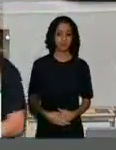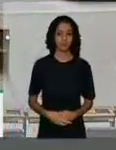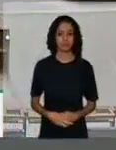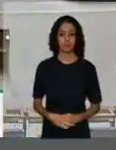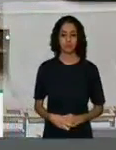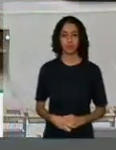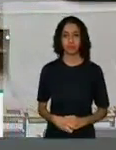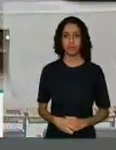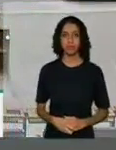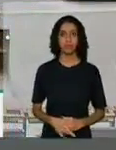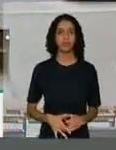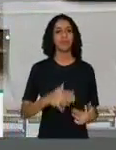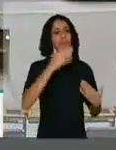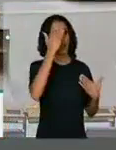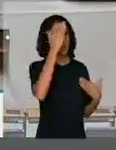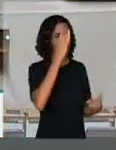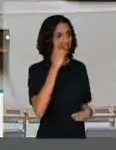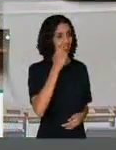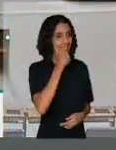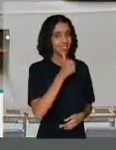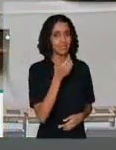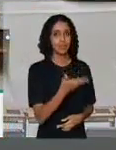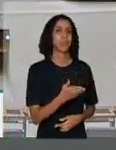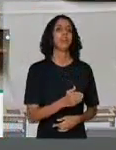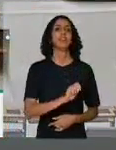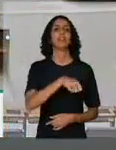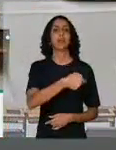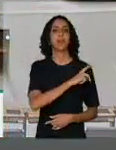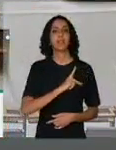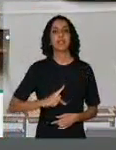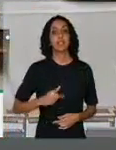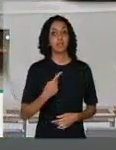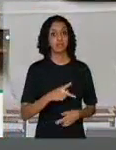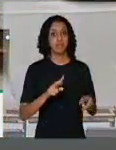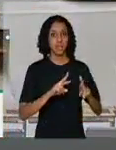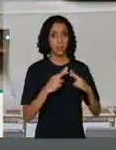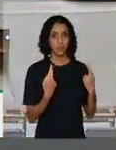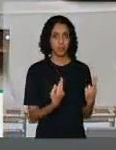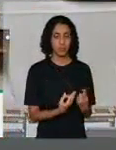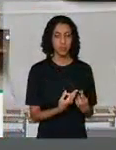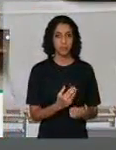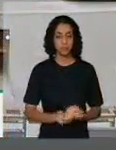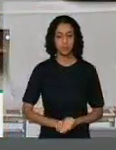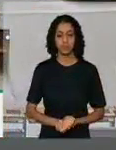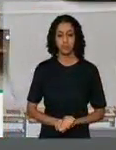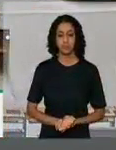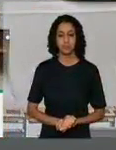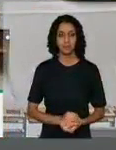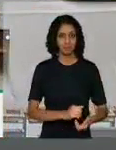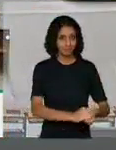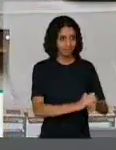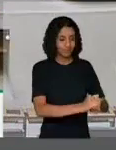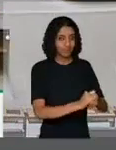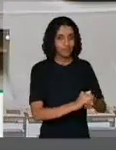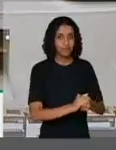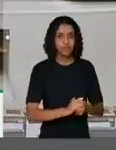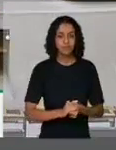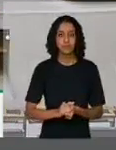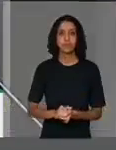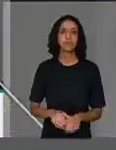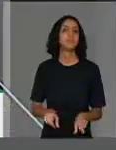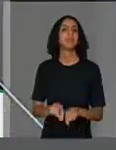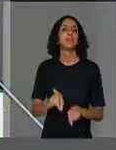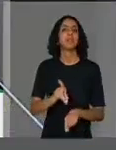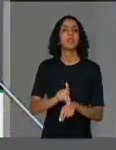Muito obrigado, deputada Érica Cocai, que preside os nossos trabalhos. Quero cumprimentá-la, cumprimentar a